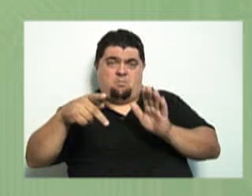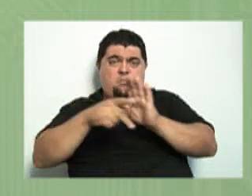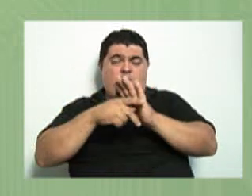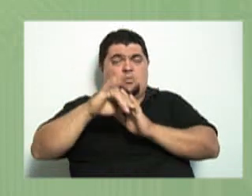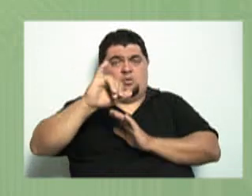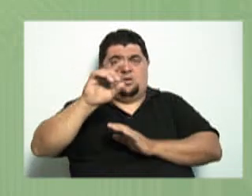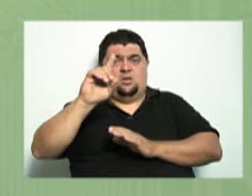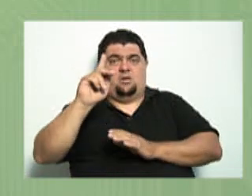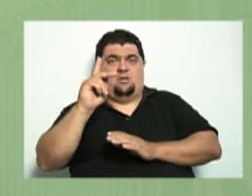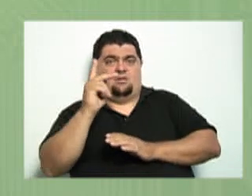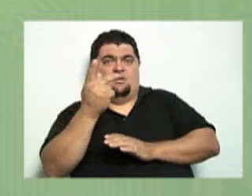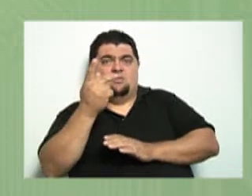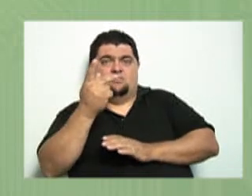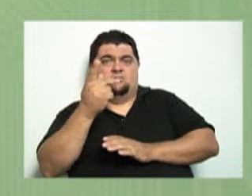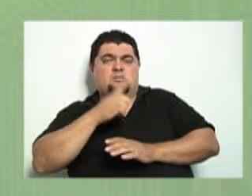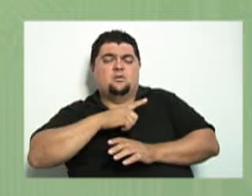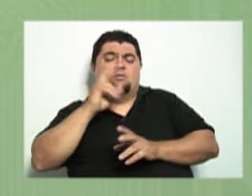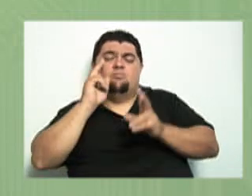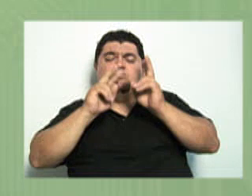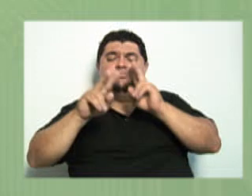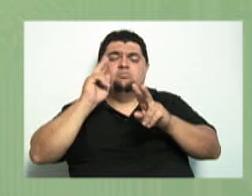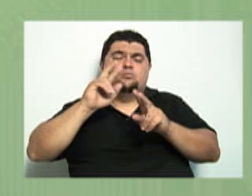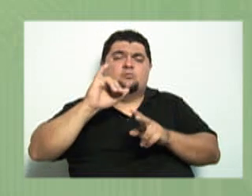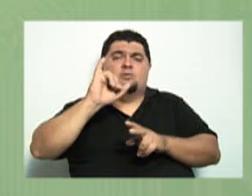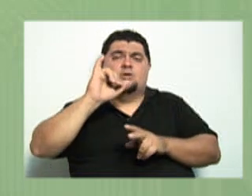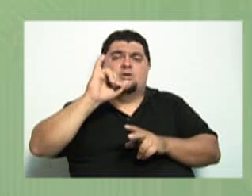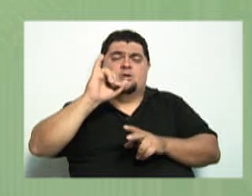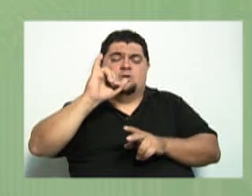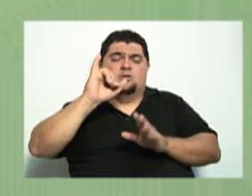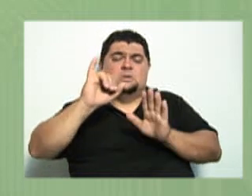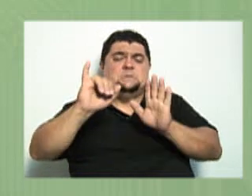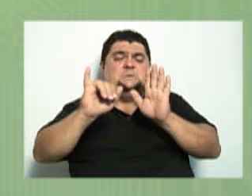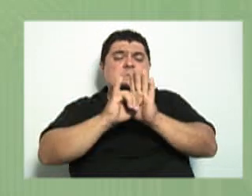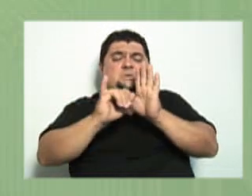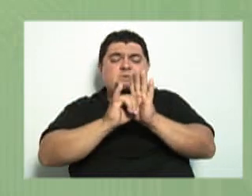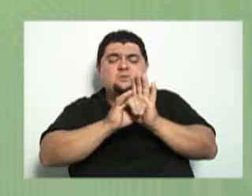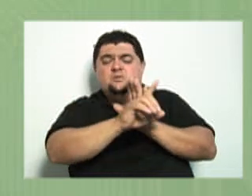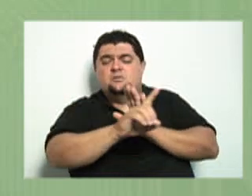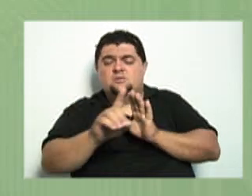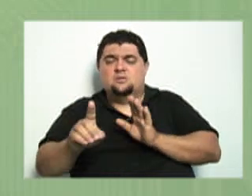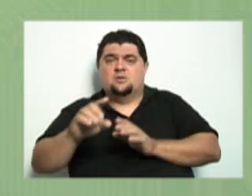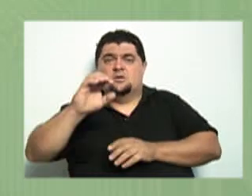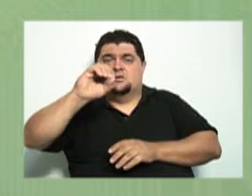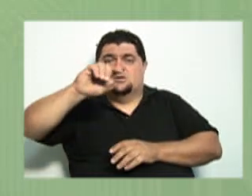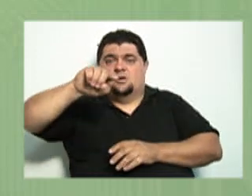IDH, onde nós calculamos os índices dos estados e dos municípios, o resultado de